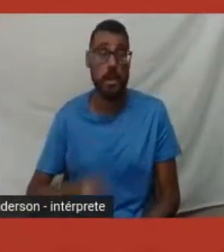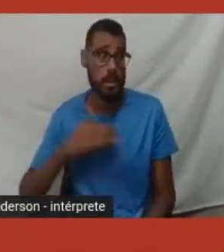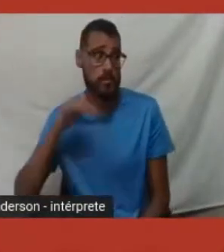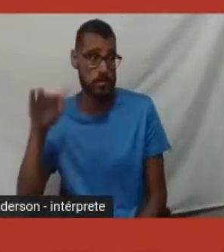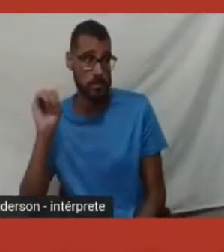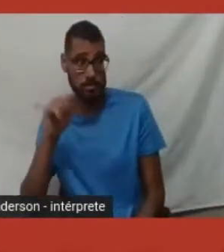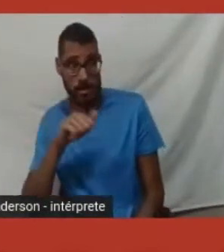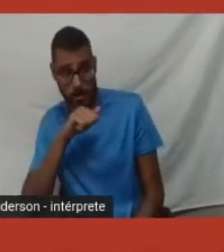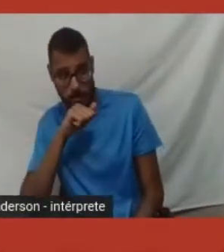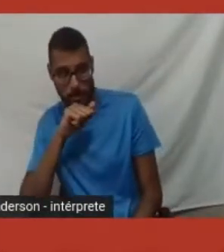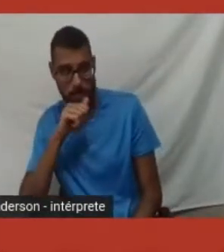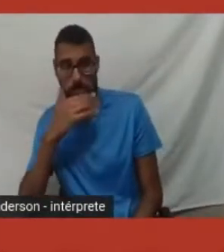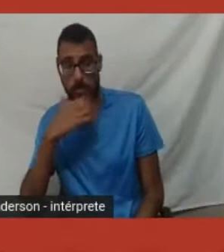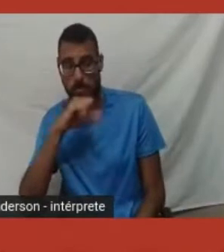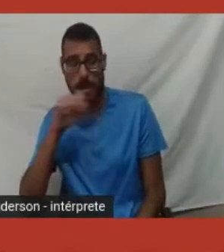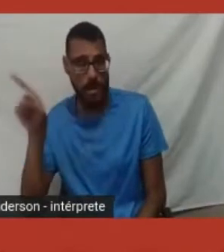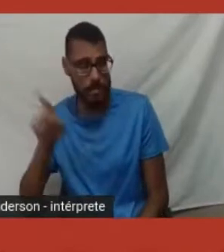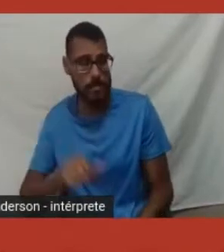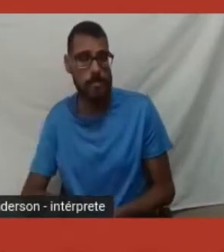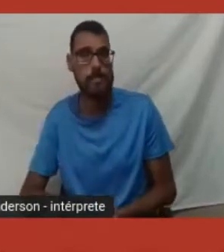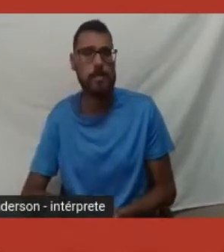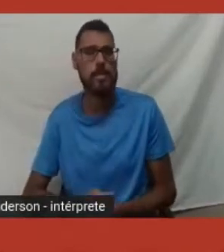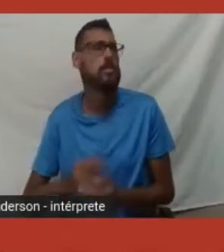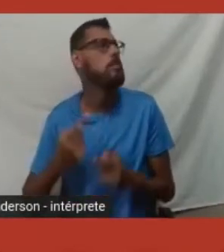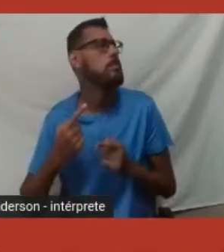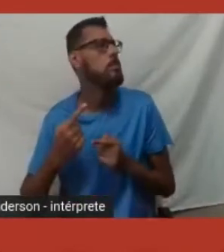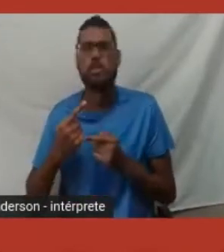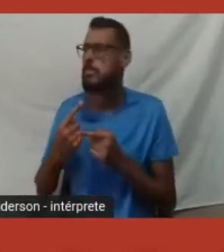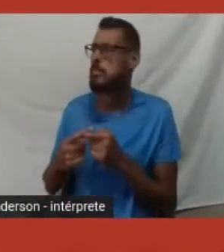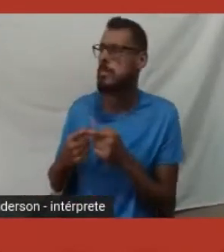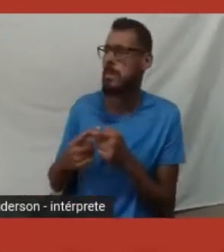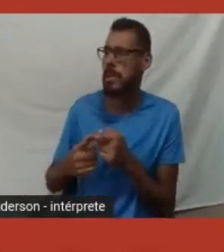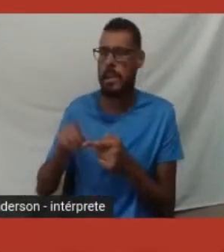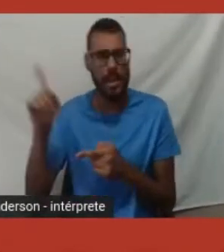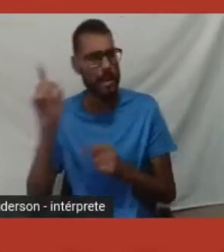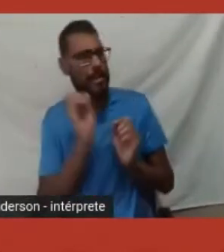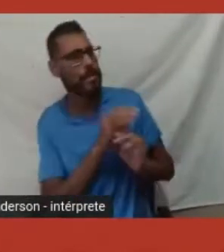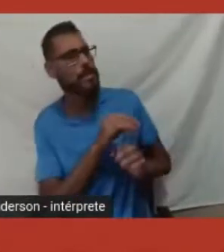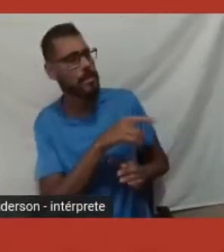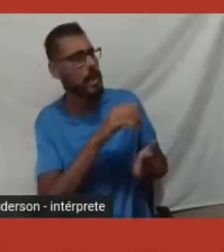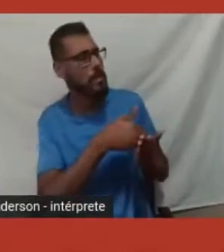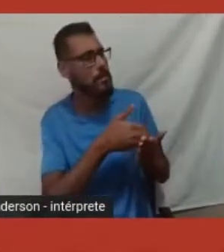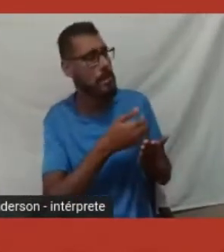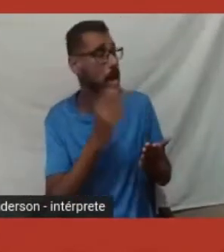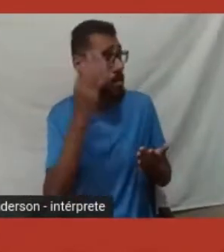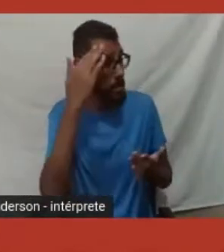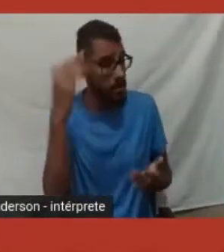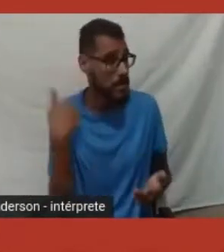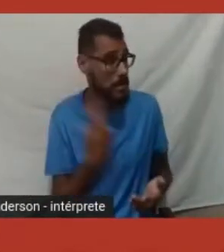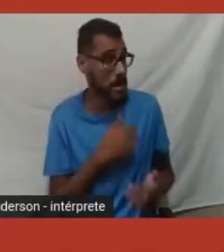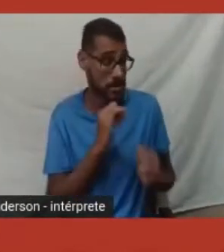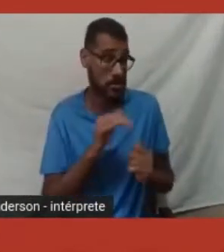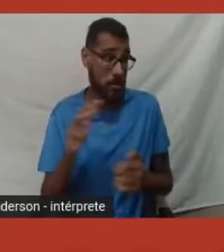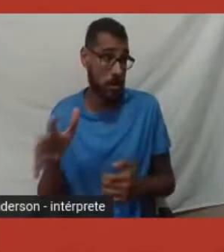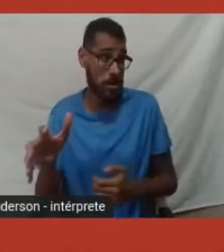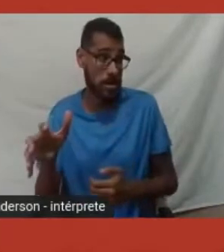pai. Por quê? Para ele te ensinar a fazer mingau e para saber se a gente pode adotar um